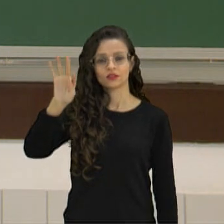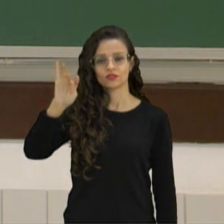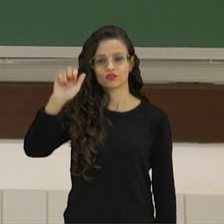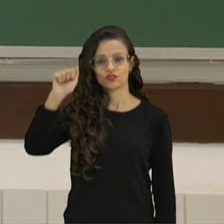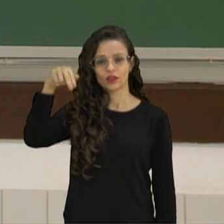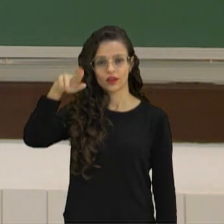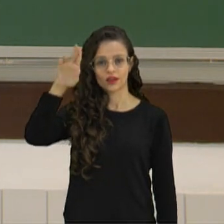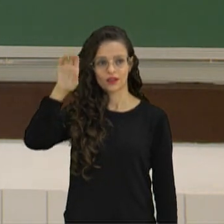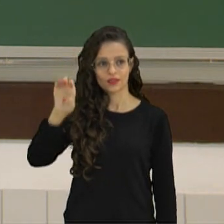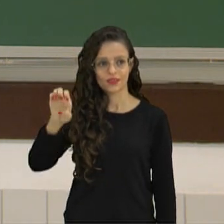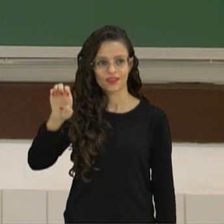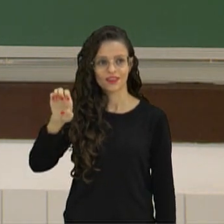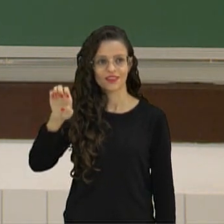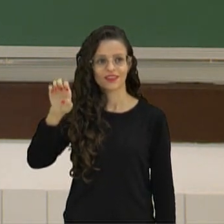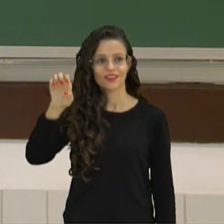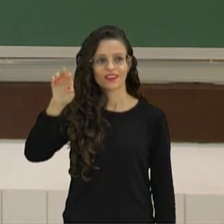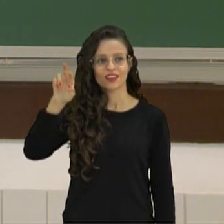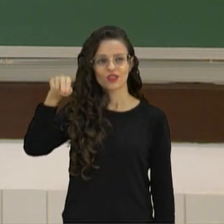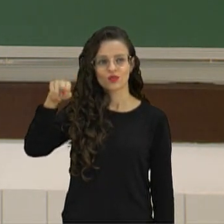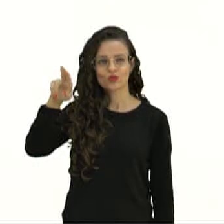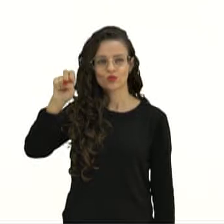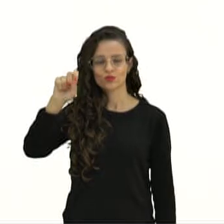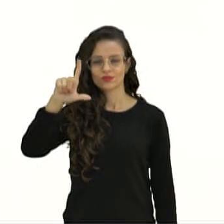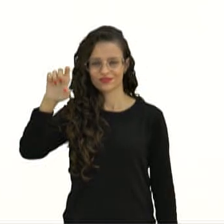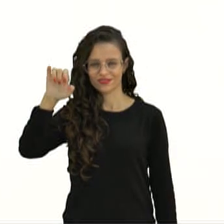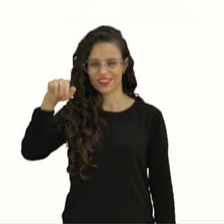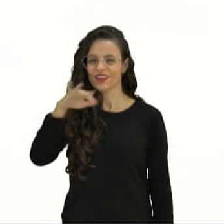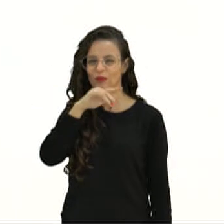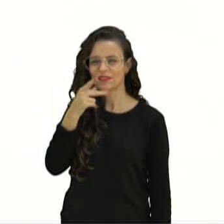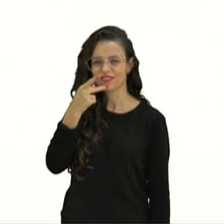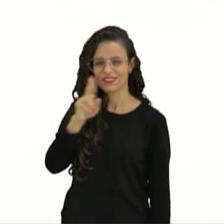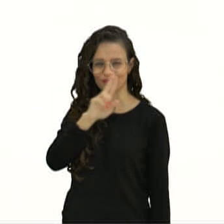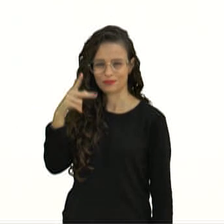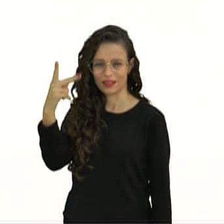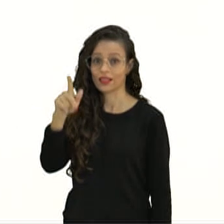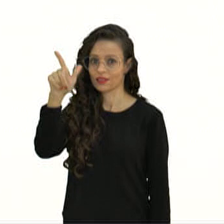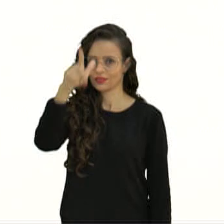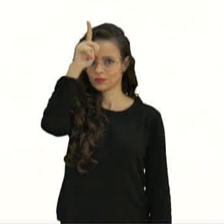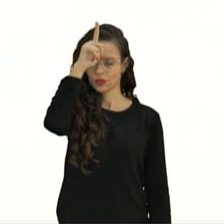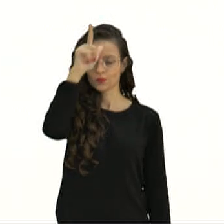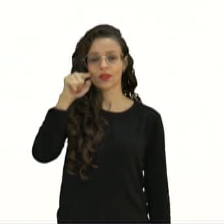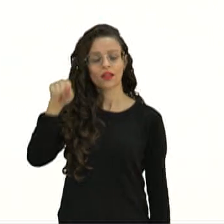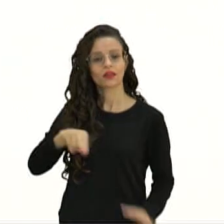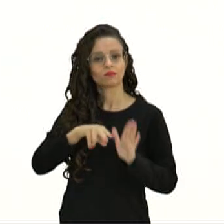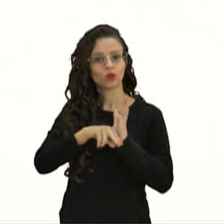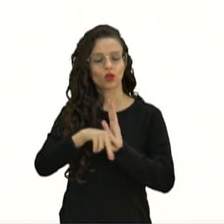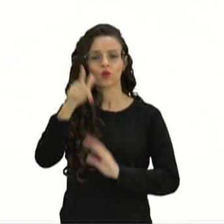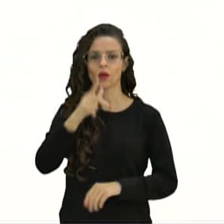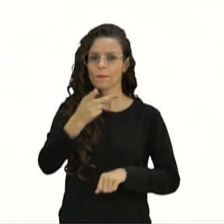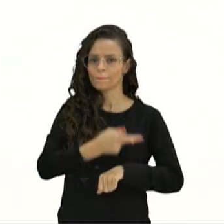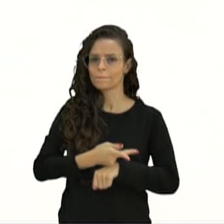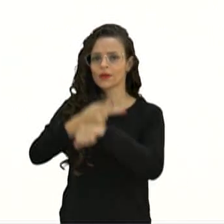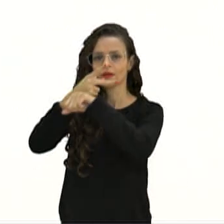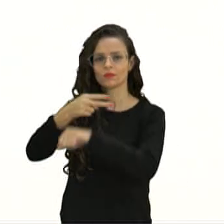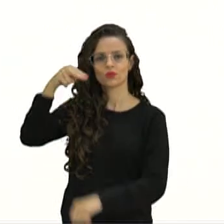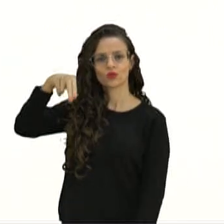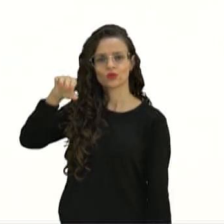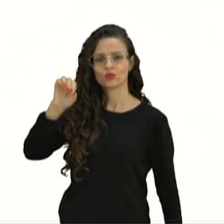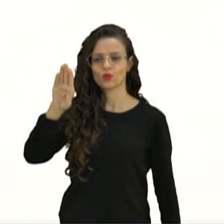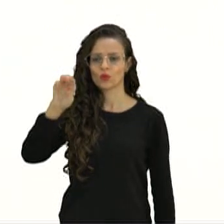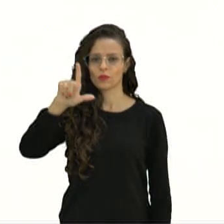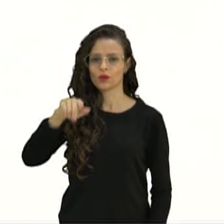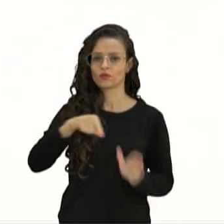Nusslen. É ruim de falar o nome dela, é uma alemã. Ela é uma bióloga alemã que recebeu o Prêmio Nobel de